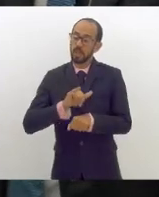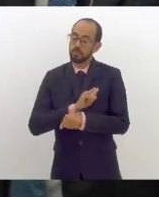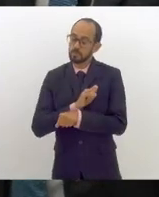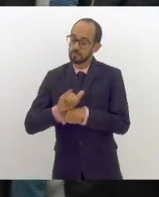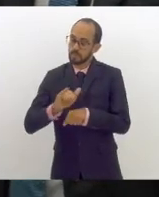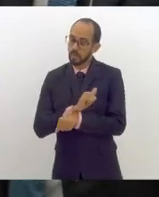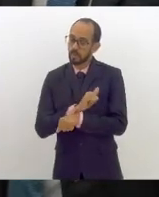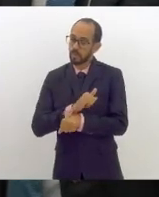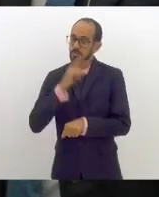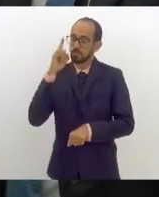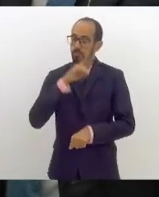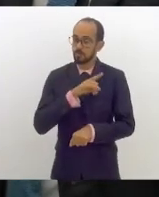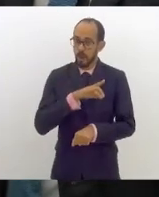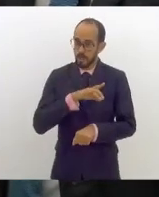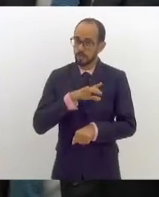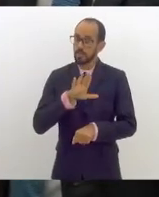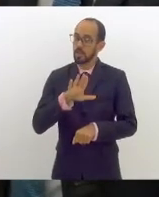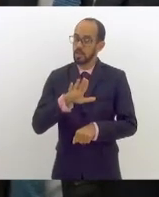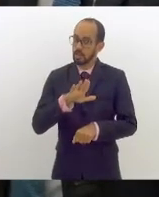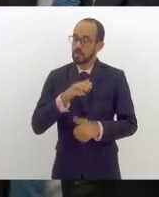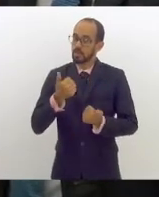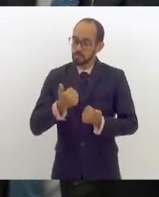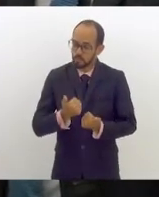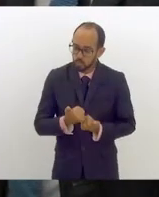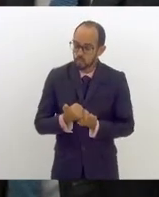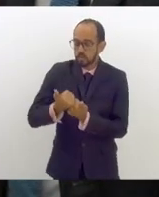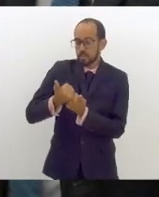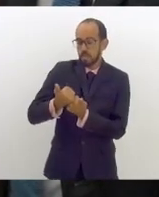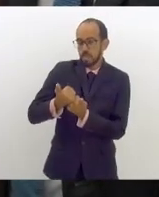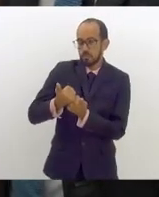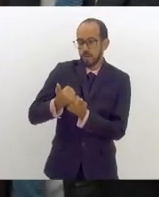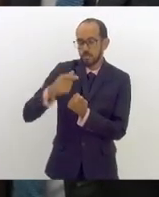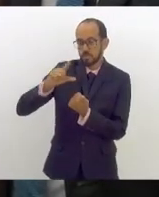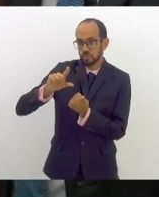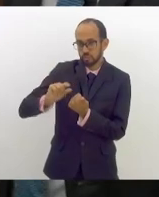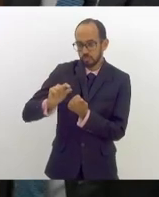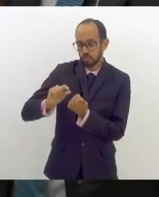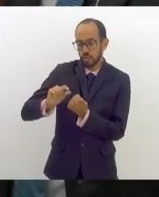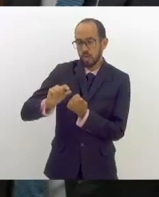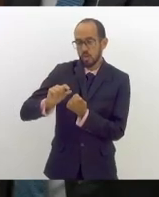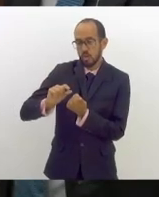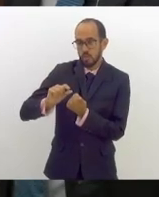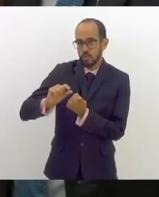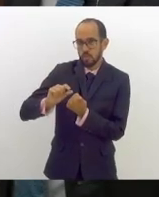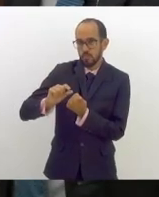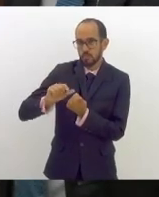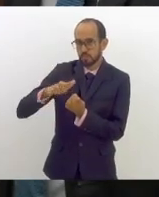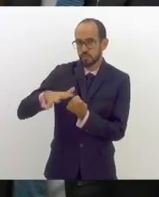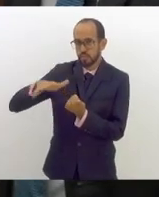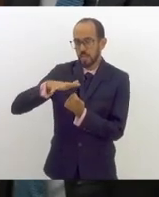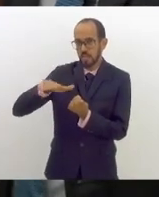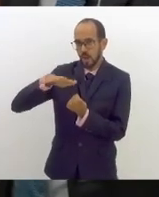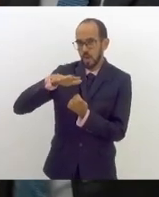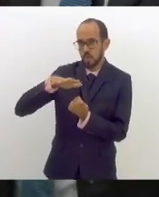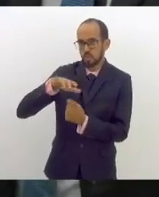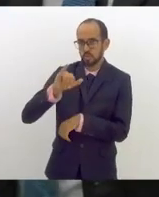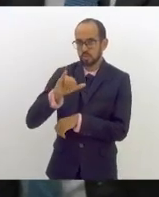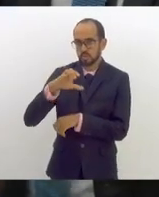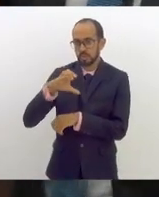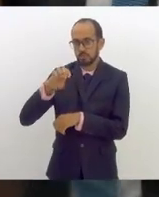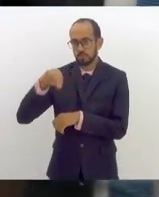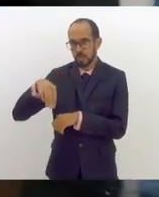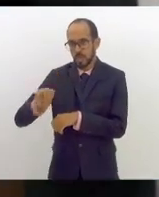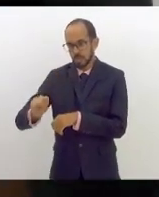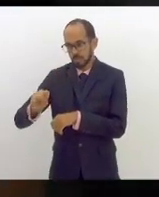sustentando esta redução Ampla geral e restrita de ICMS